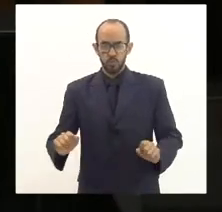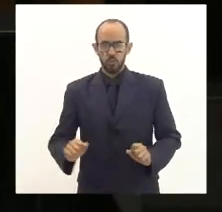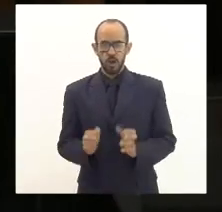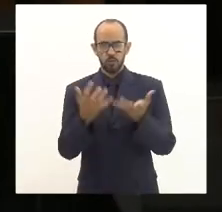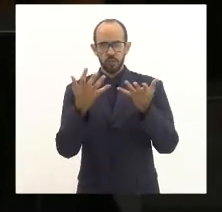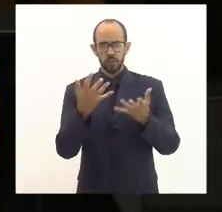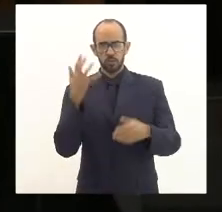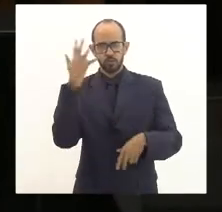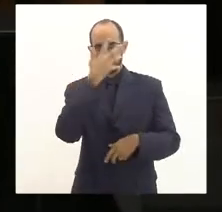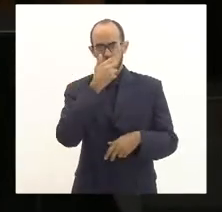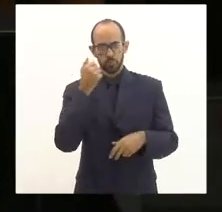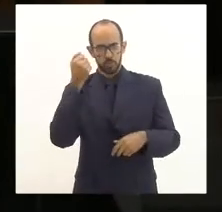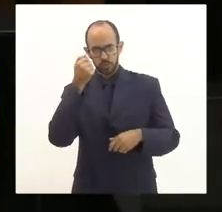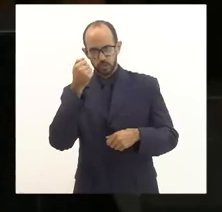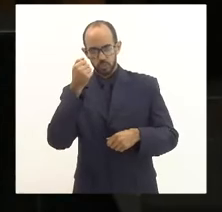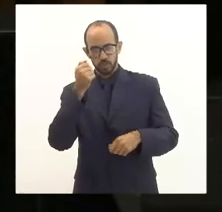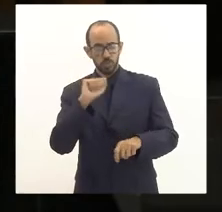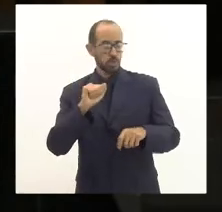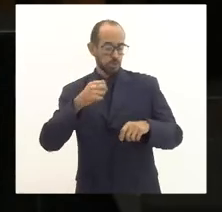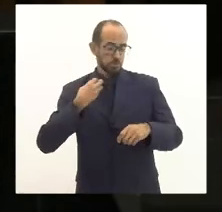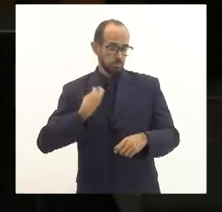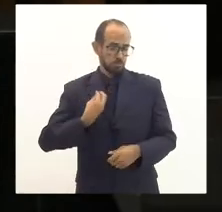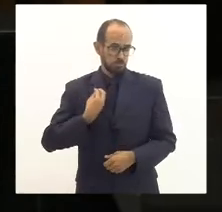bonita e muito participativa